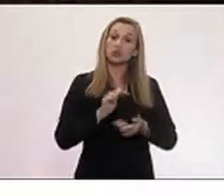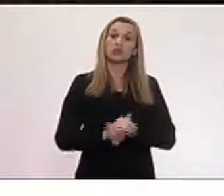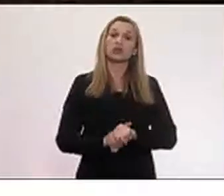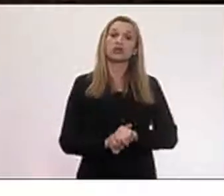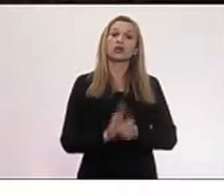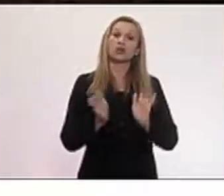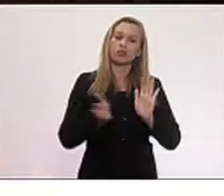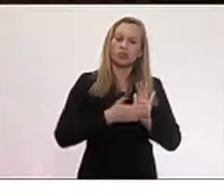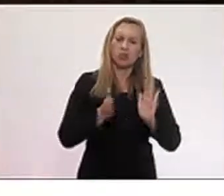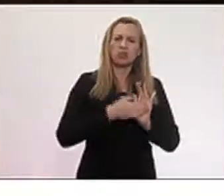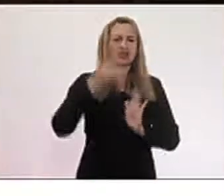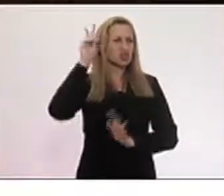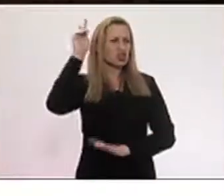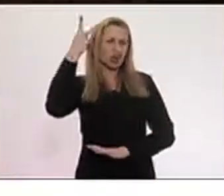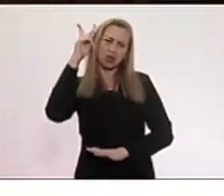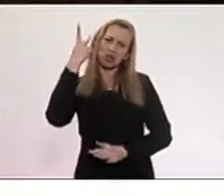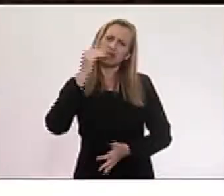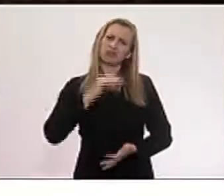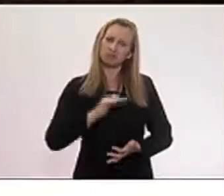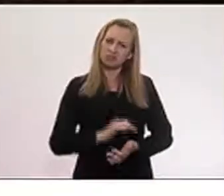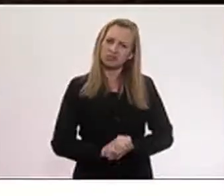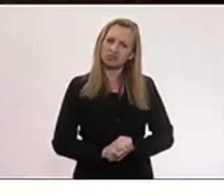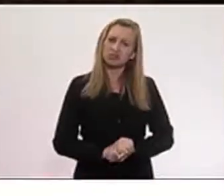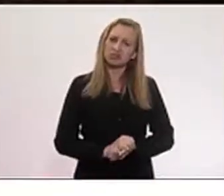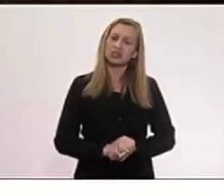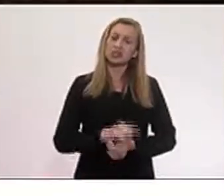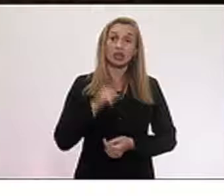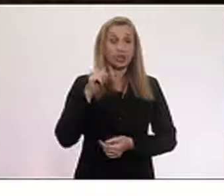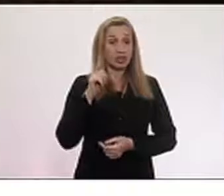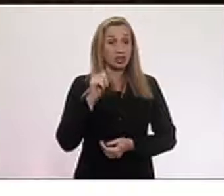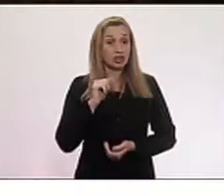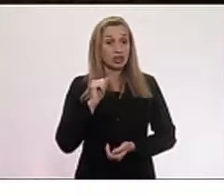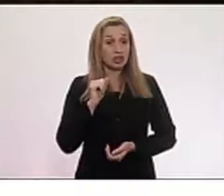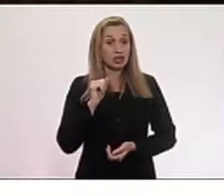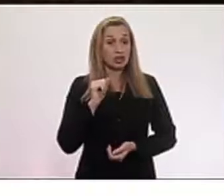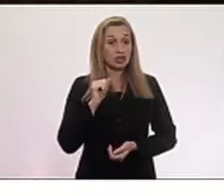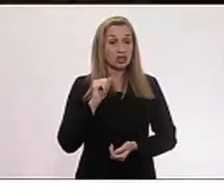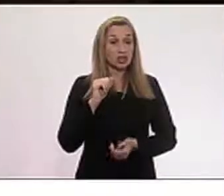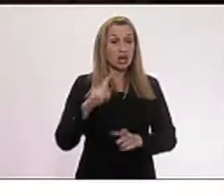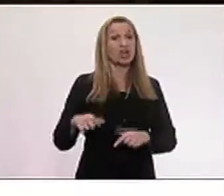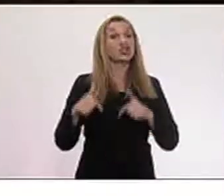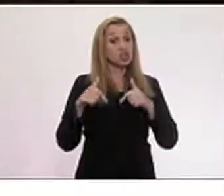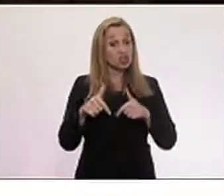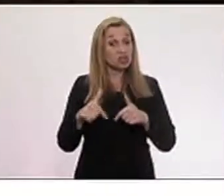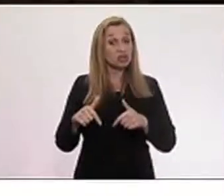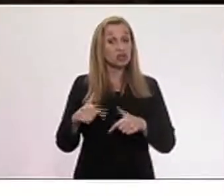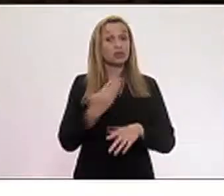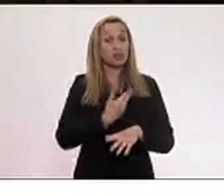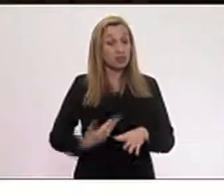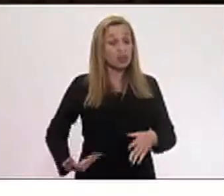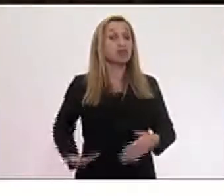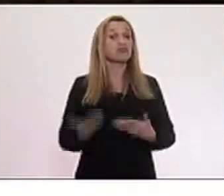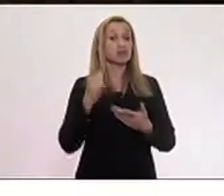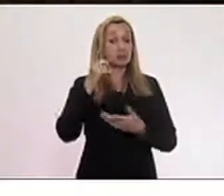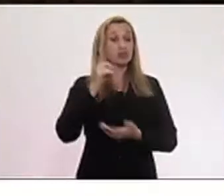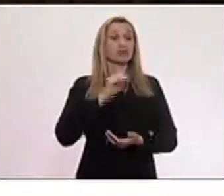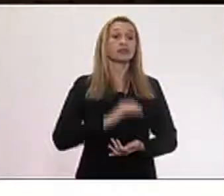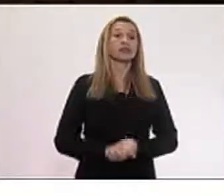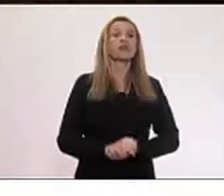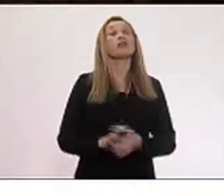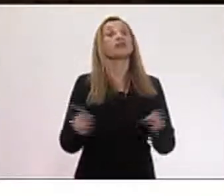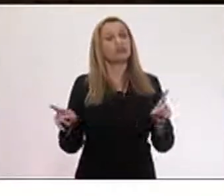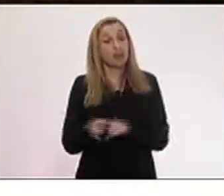da própria história daqueles que comandavam aquele governo. Além